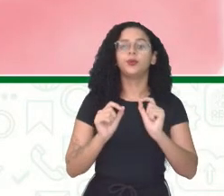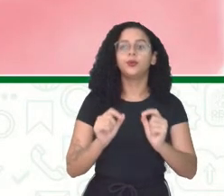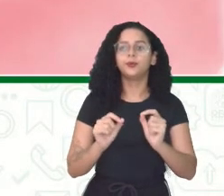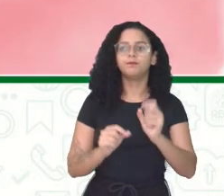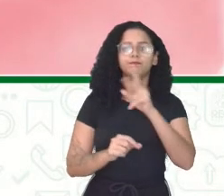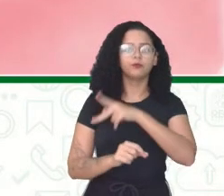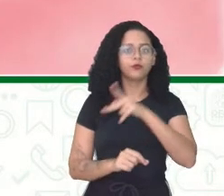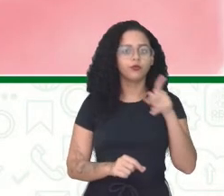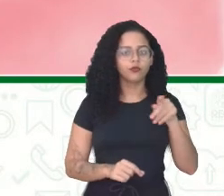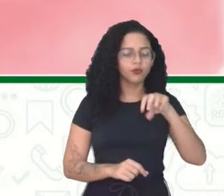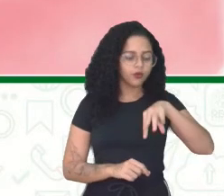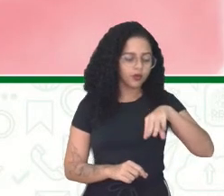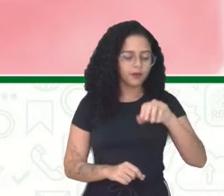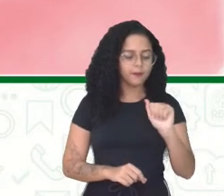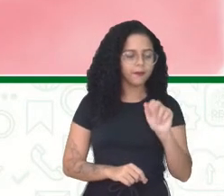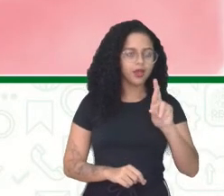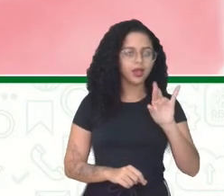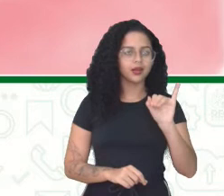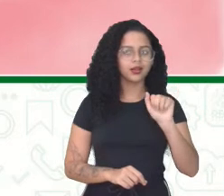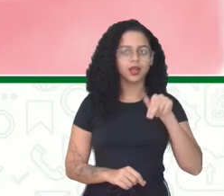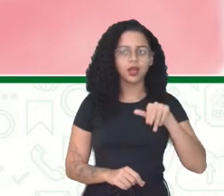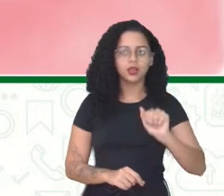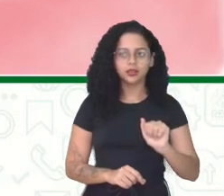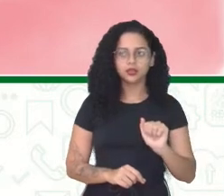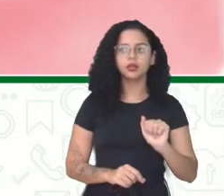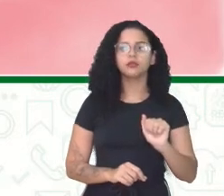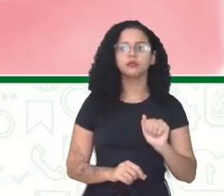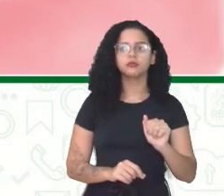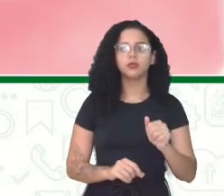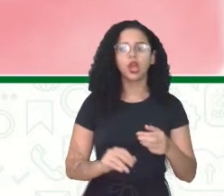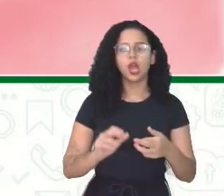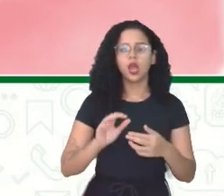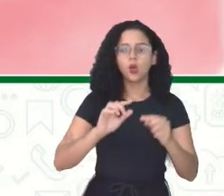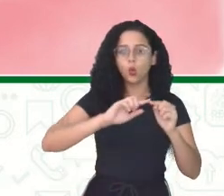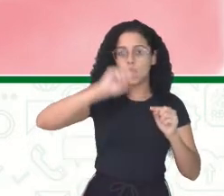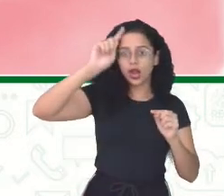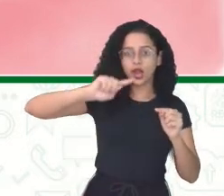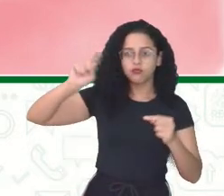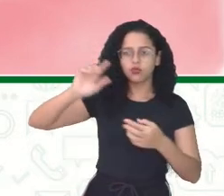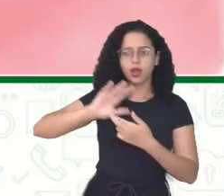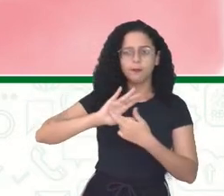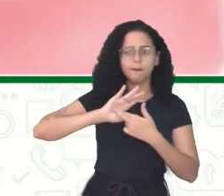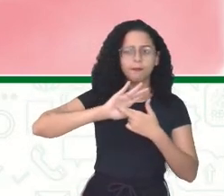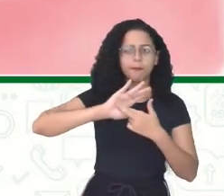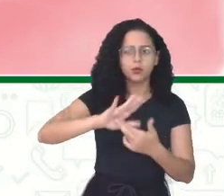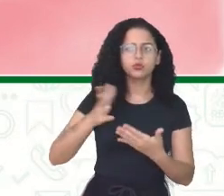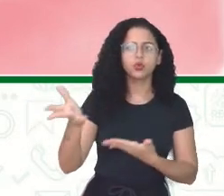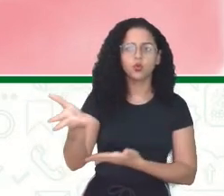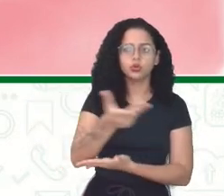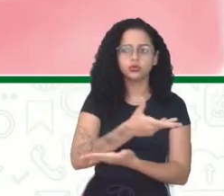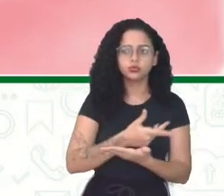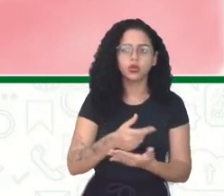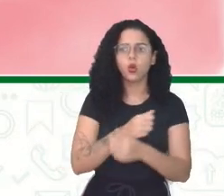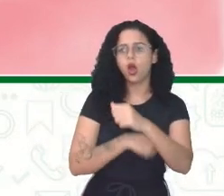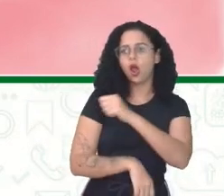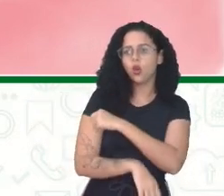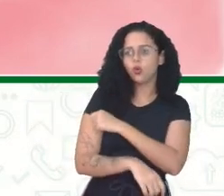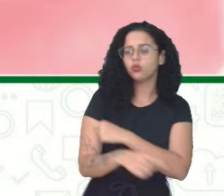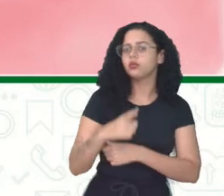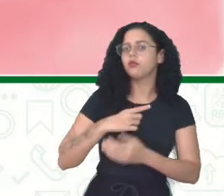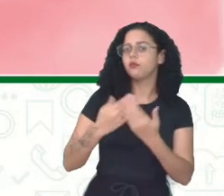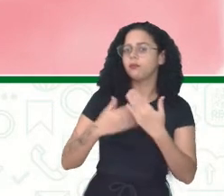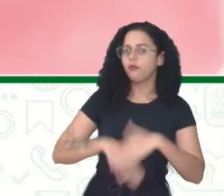a professora Mariana representou em um gráfico os resultados obtidos pelos seus alunos na prova